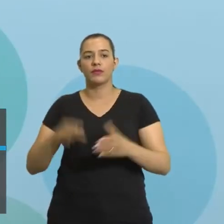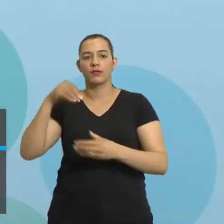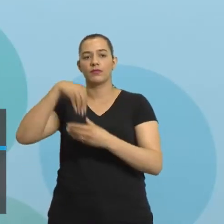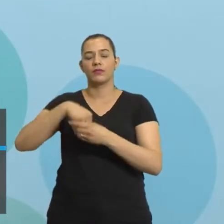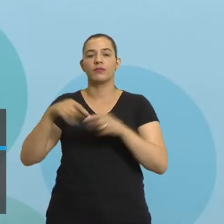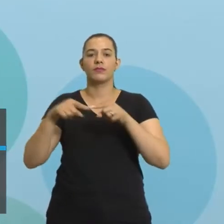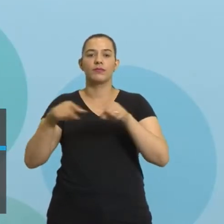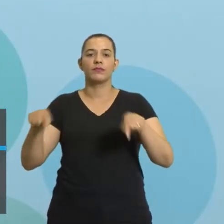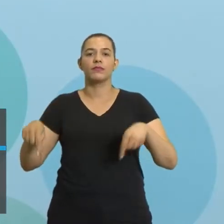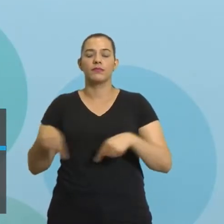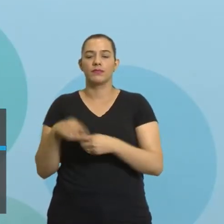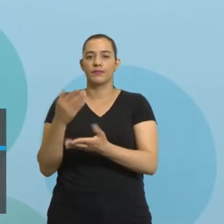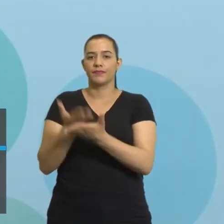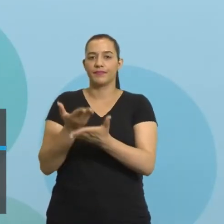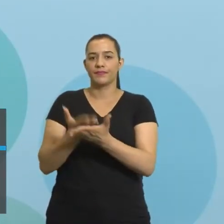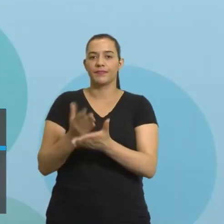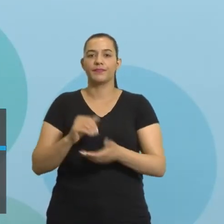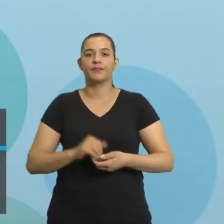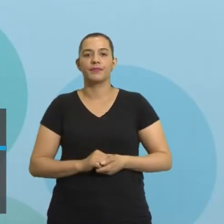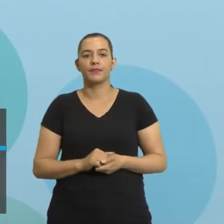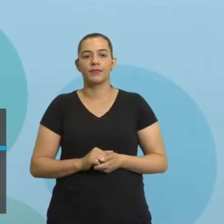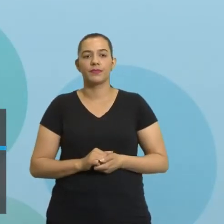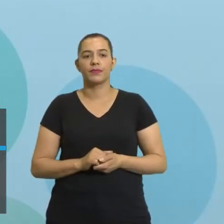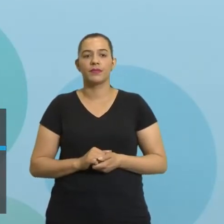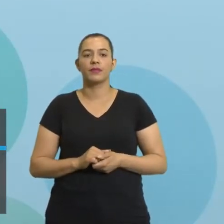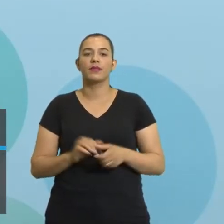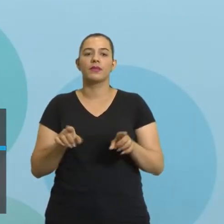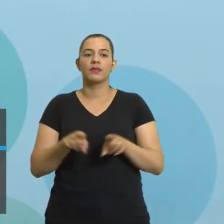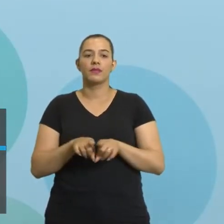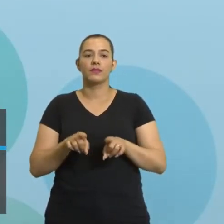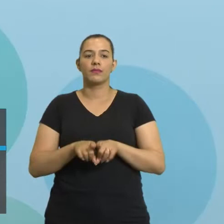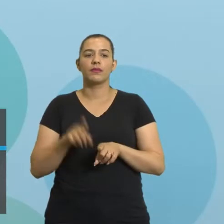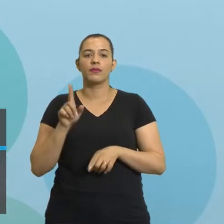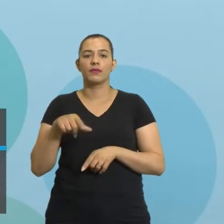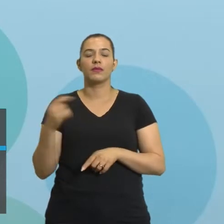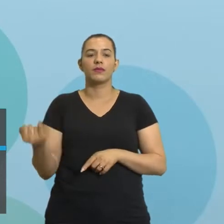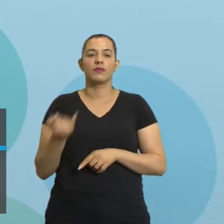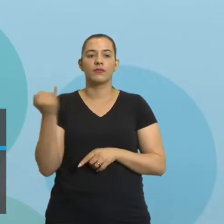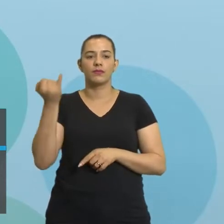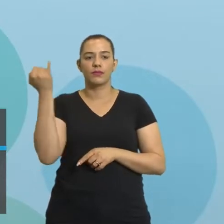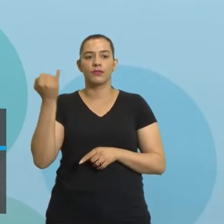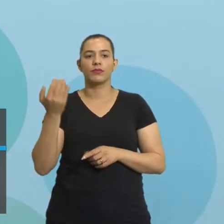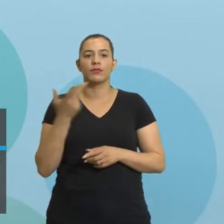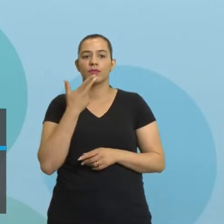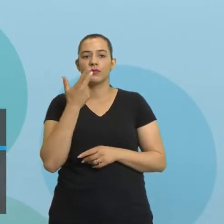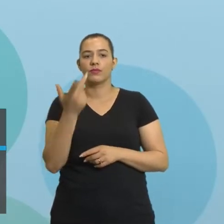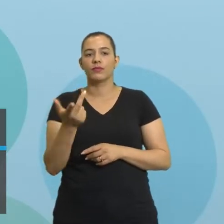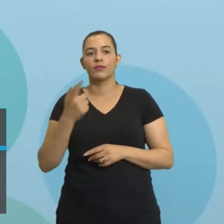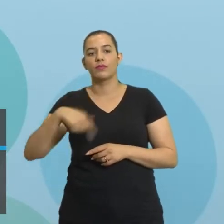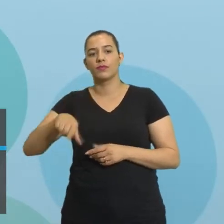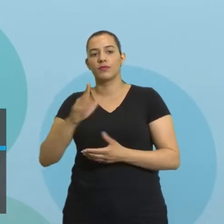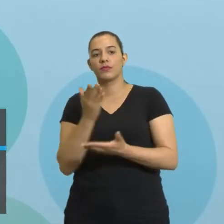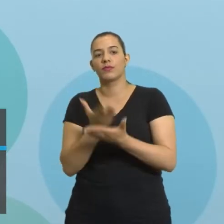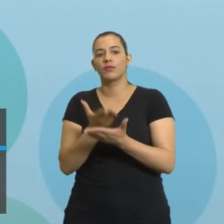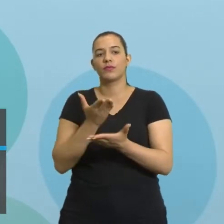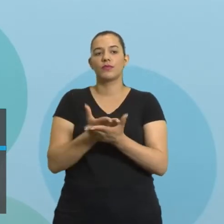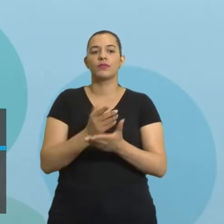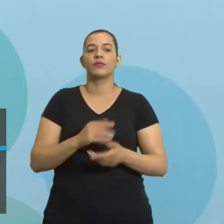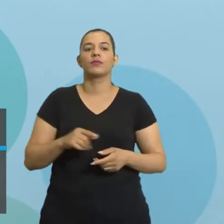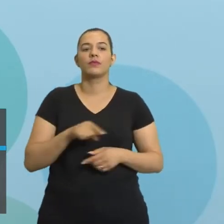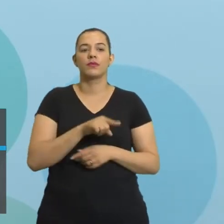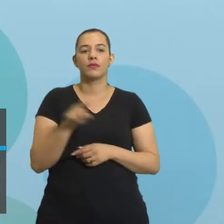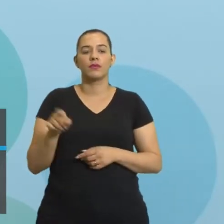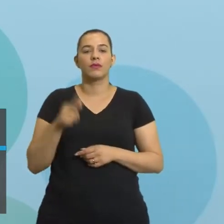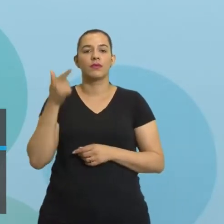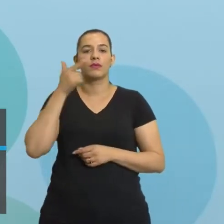tá? E, para além disso, é relevante chamar a atenção dos estudantes para que